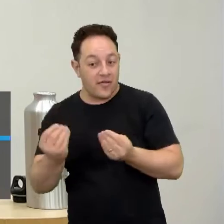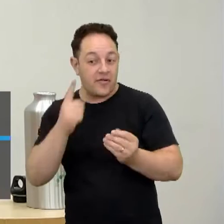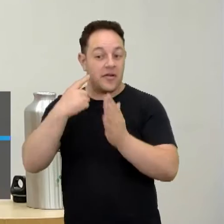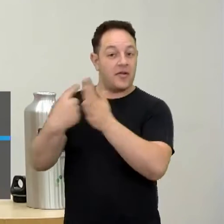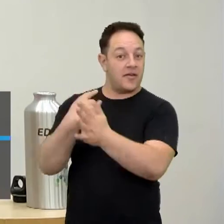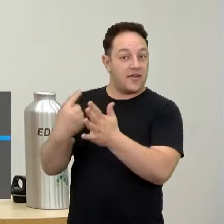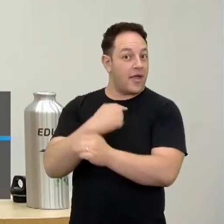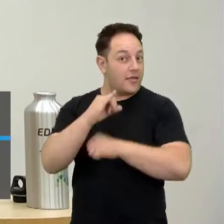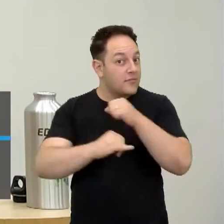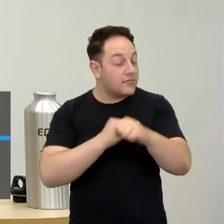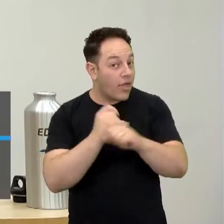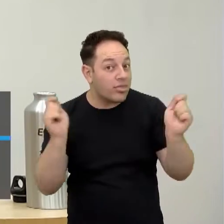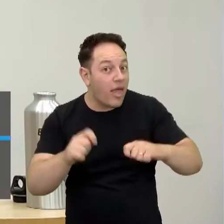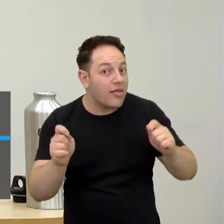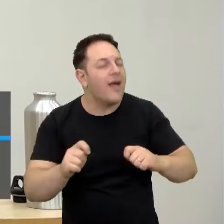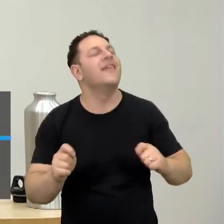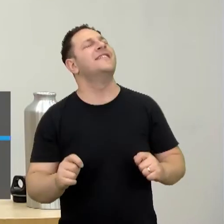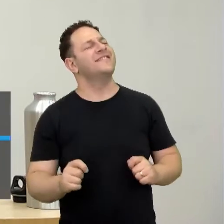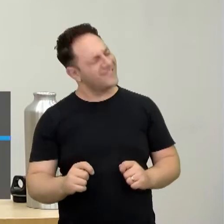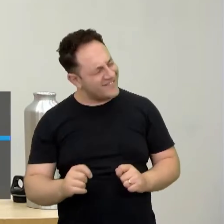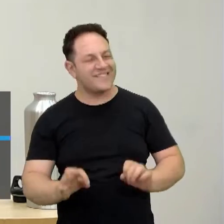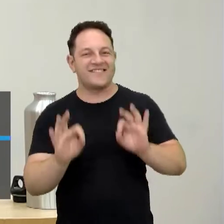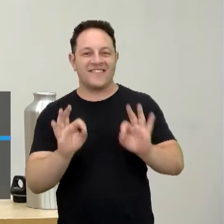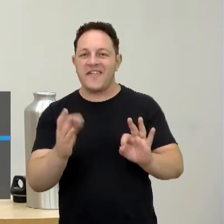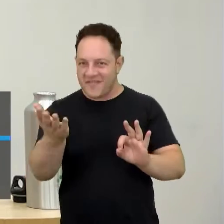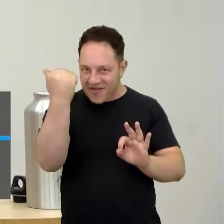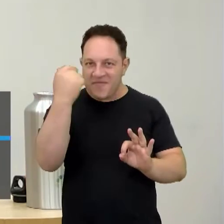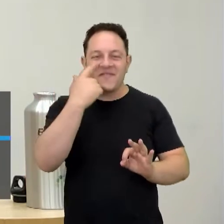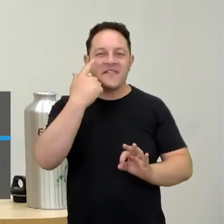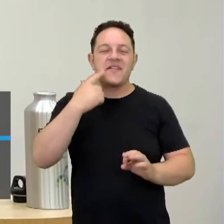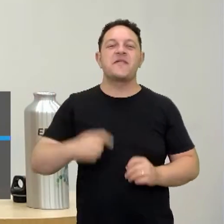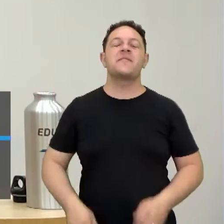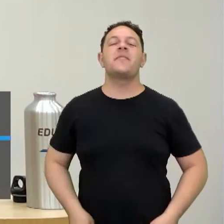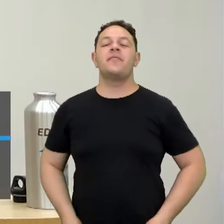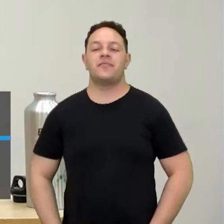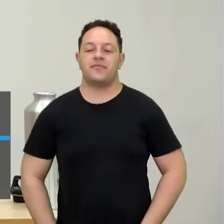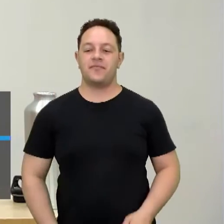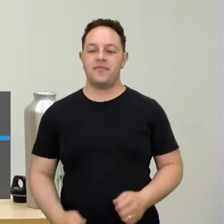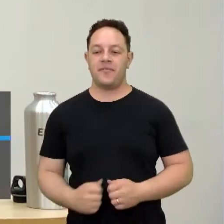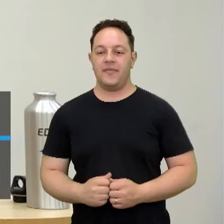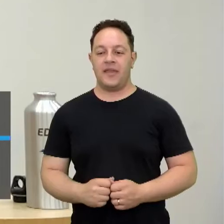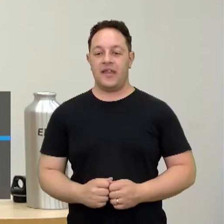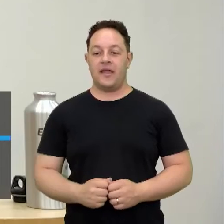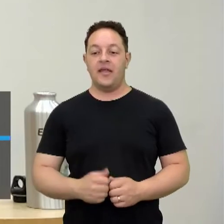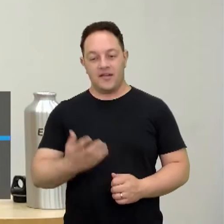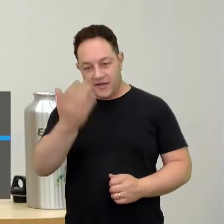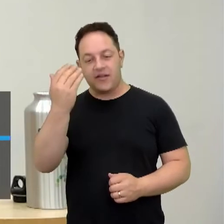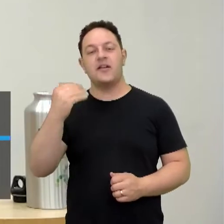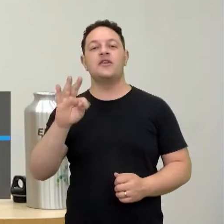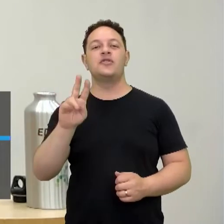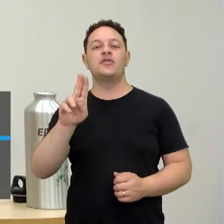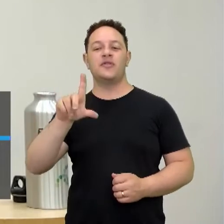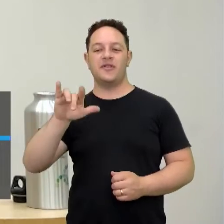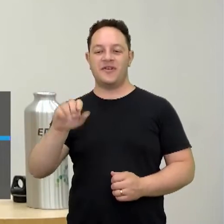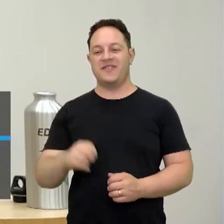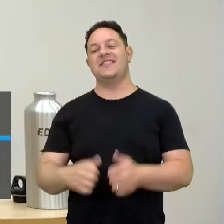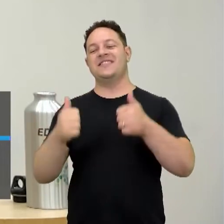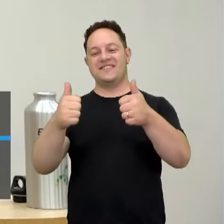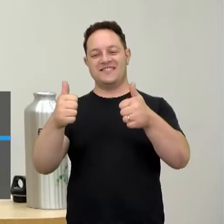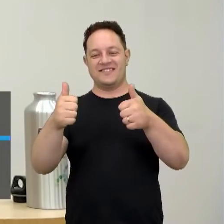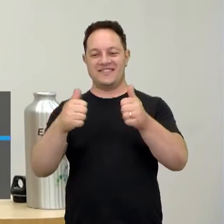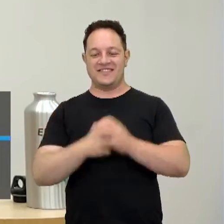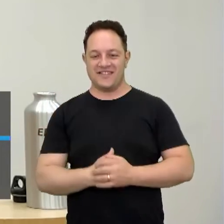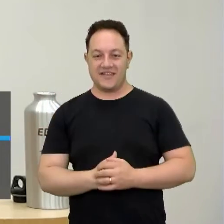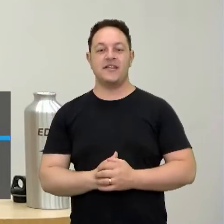permitir? Vai! Bora lá, cadê a enquete? Passa aí, Túlio, passa aí, Túlio.